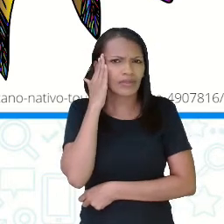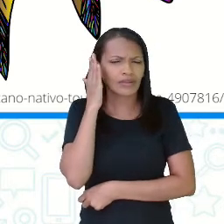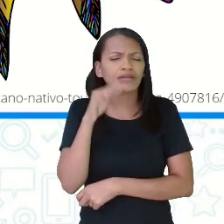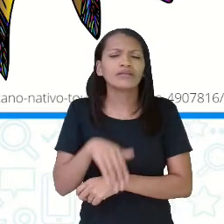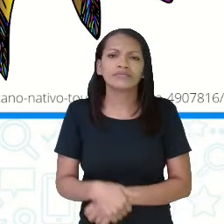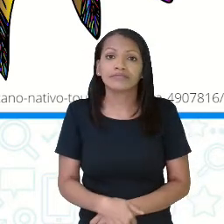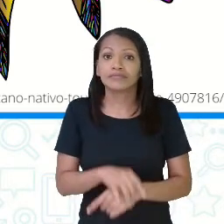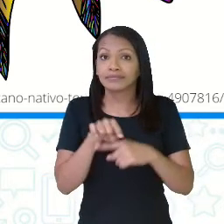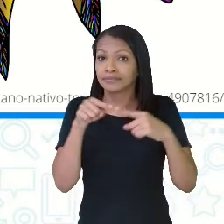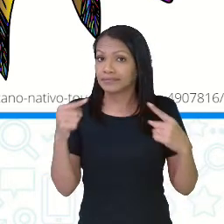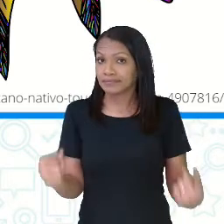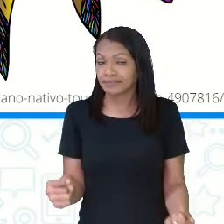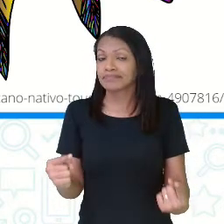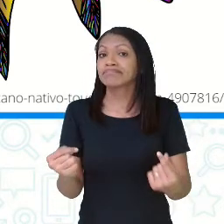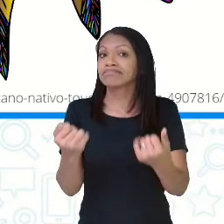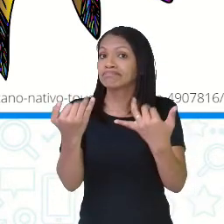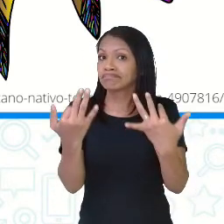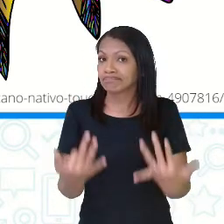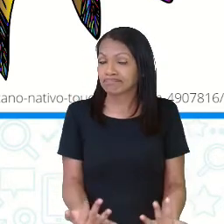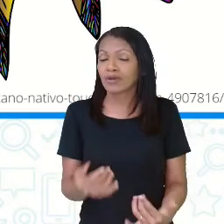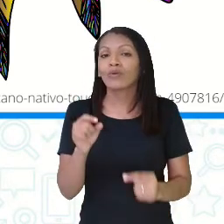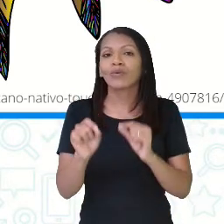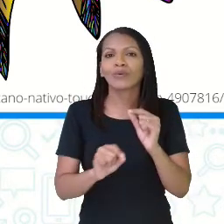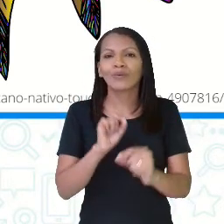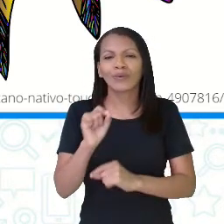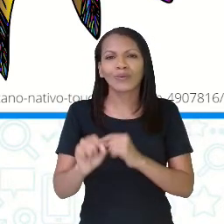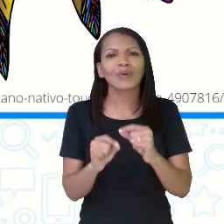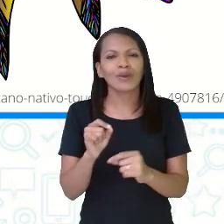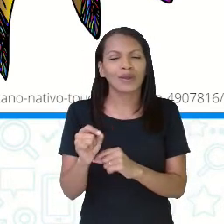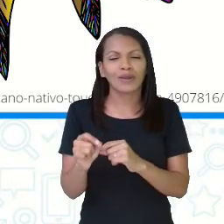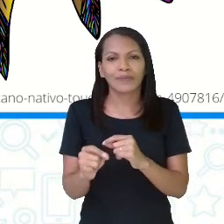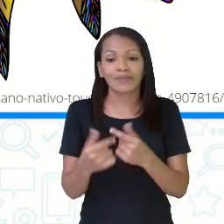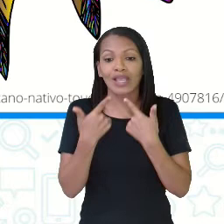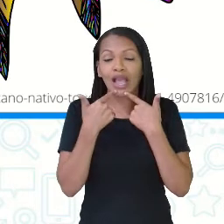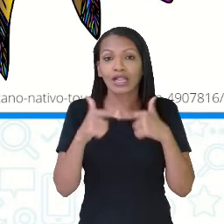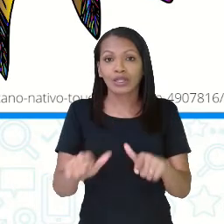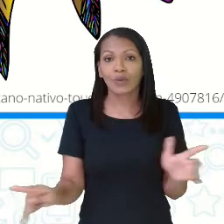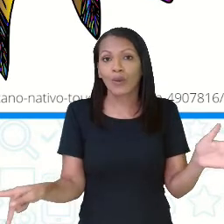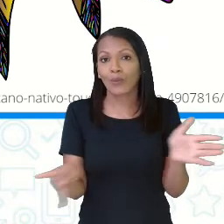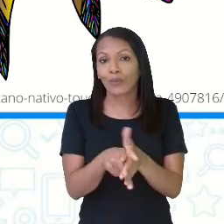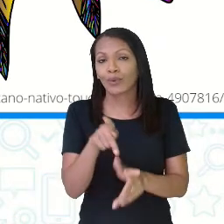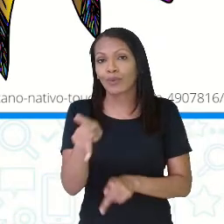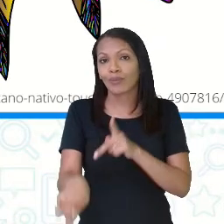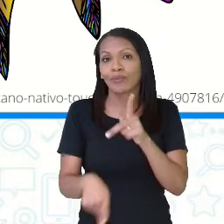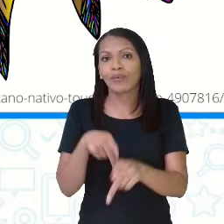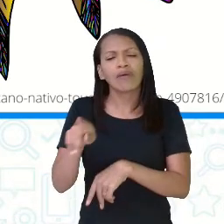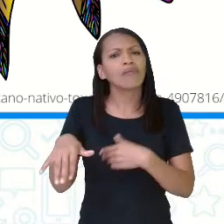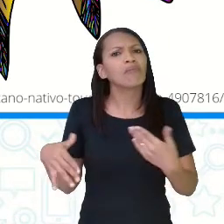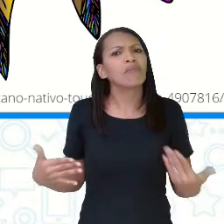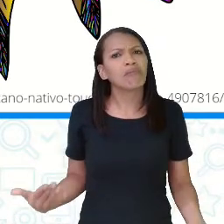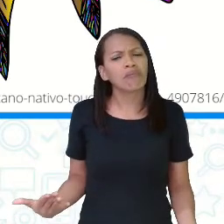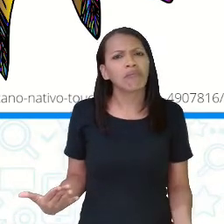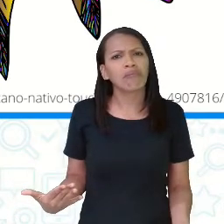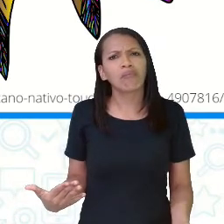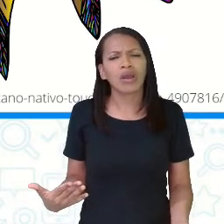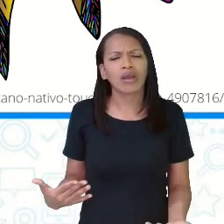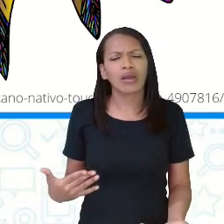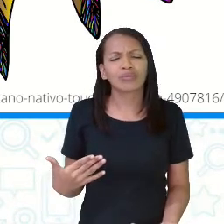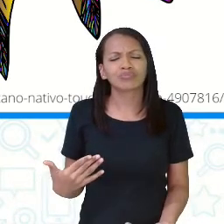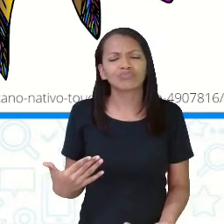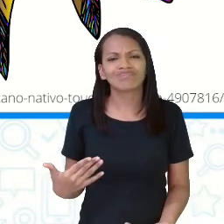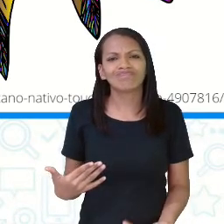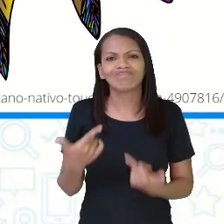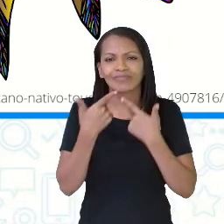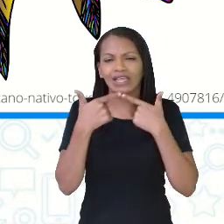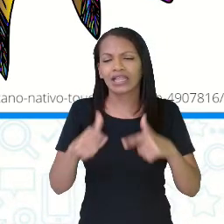aí, mas ela fala sobre o idioma do povo dela. Vocês perceberam qual foi esse idioma? Será que vocês